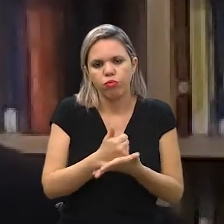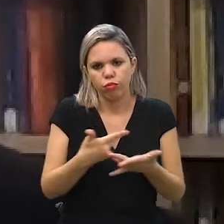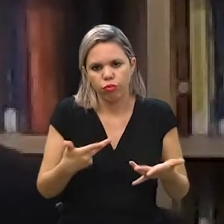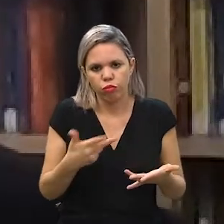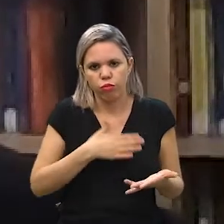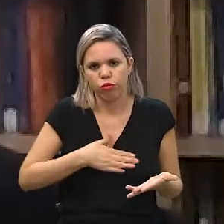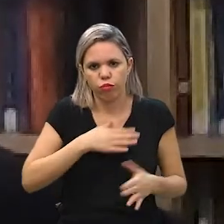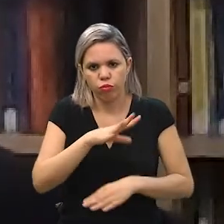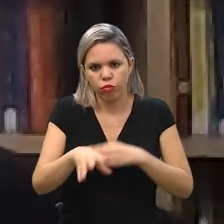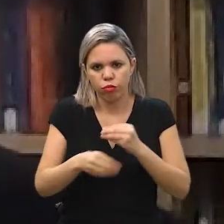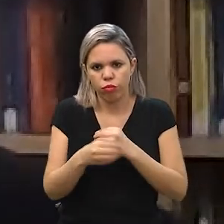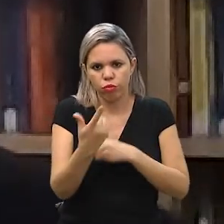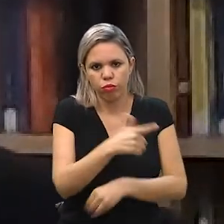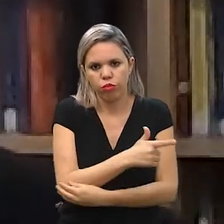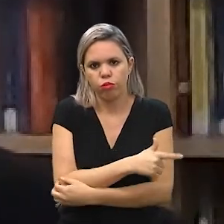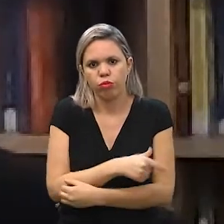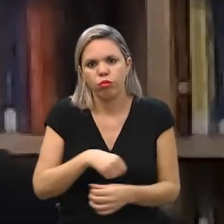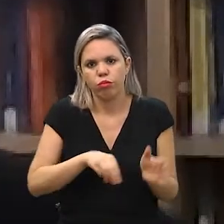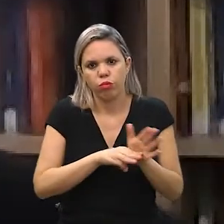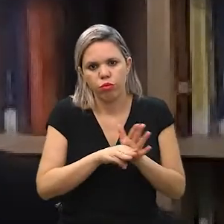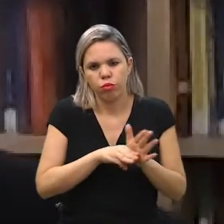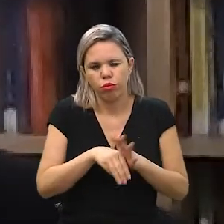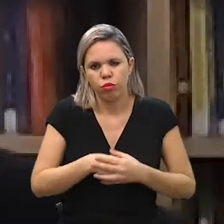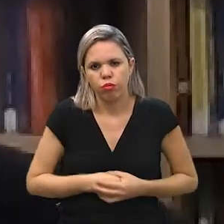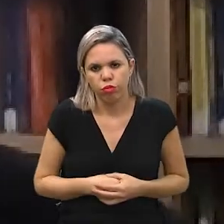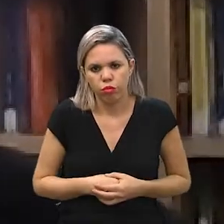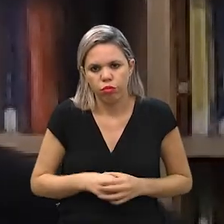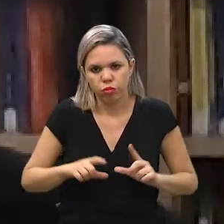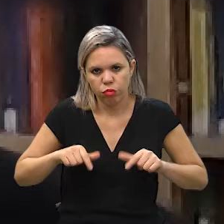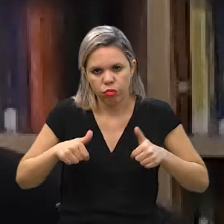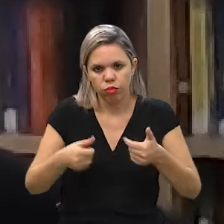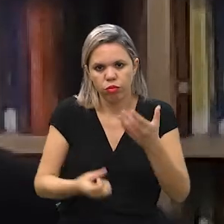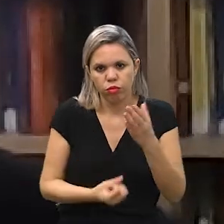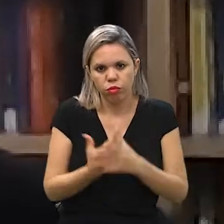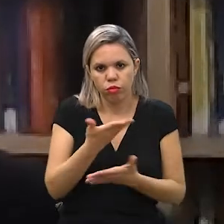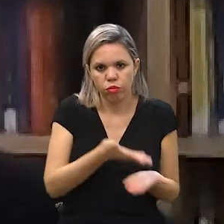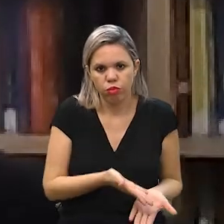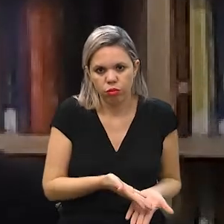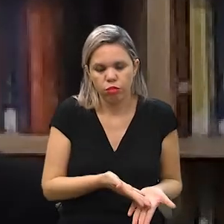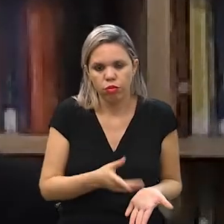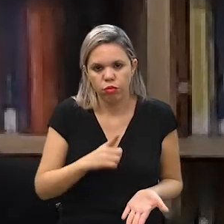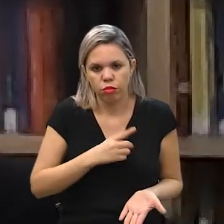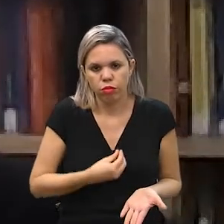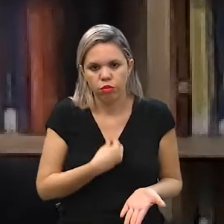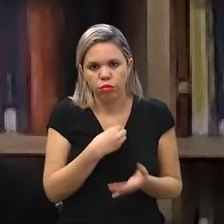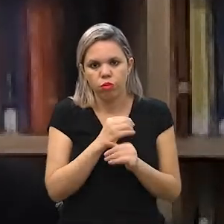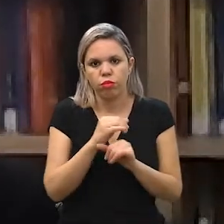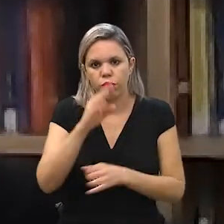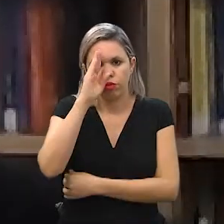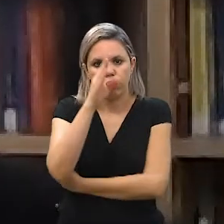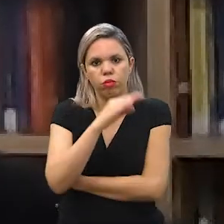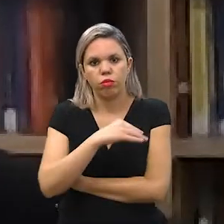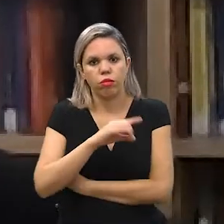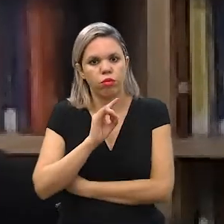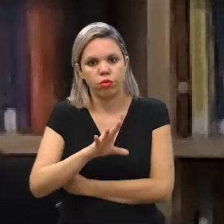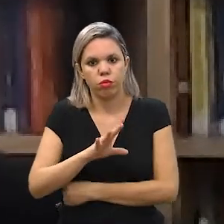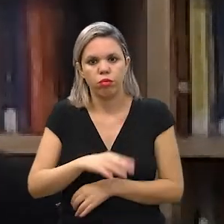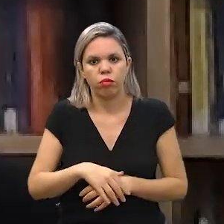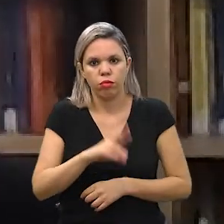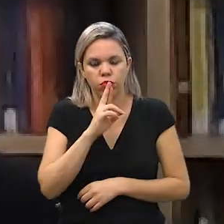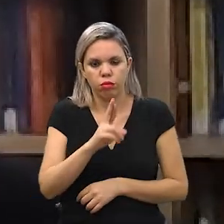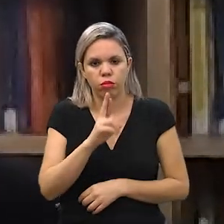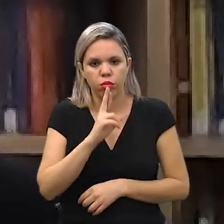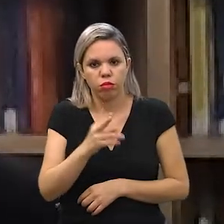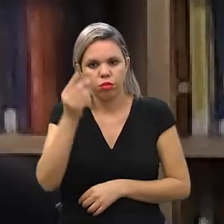que incorpore uma outra metodologia mais ativa, né? Que ele seja mais protagonista, não fique só